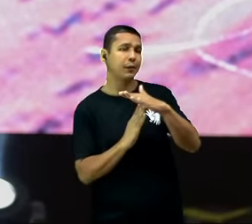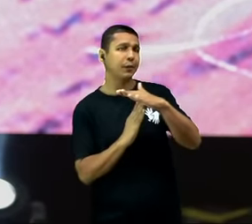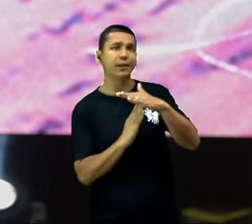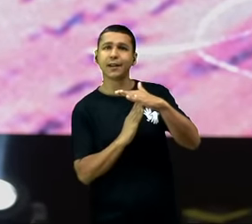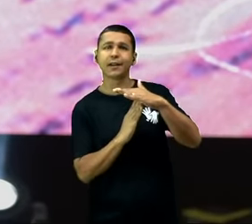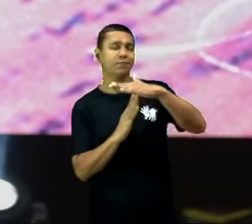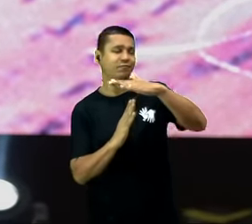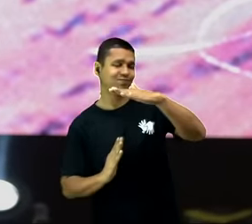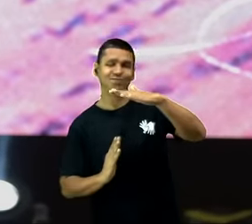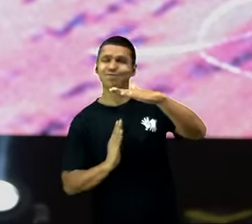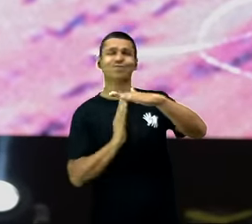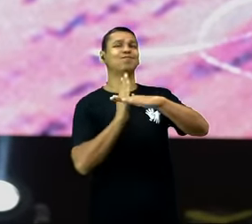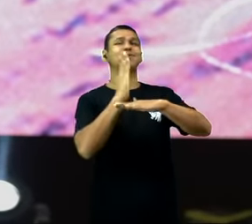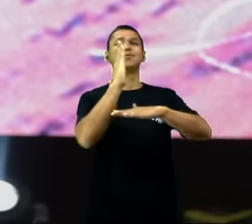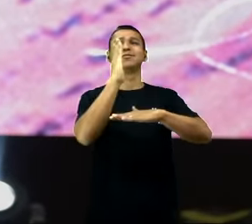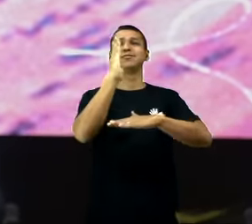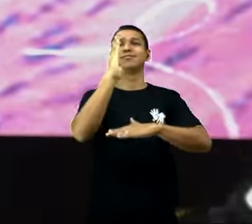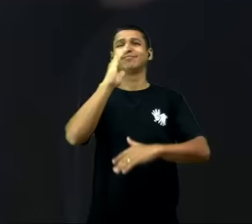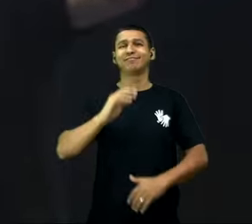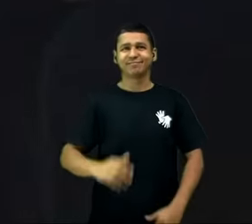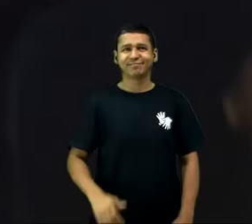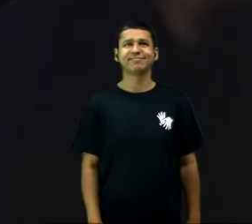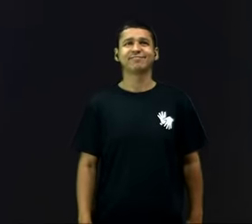em abundância.